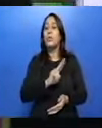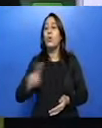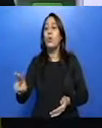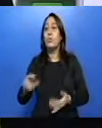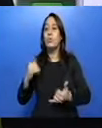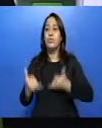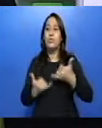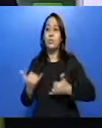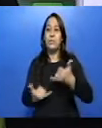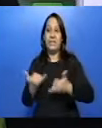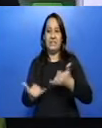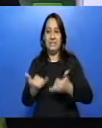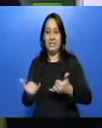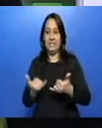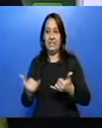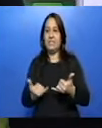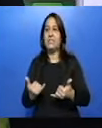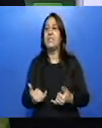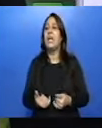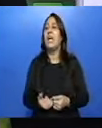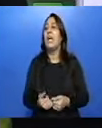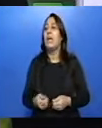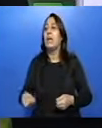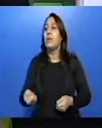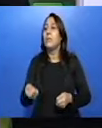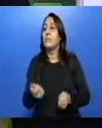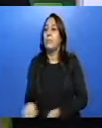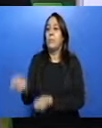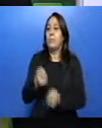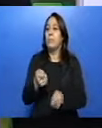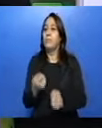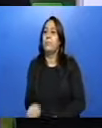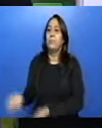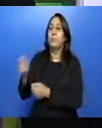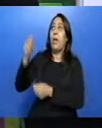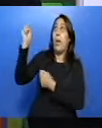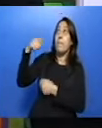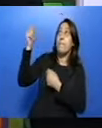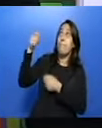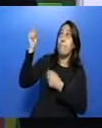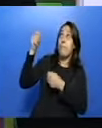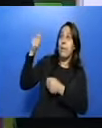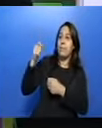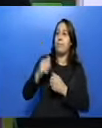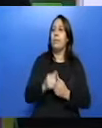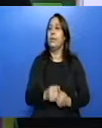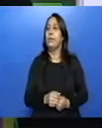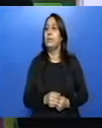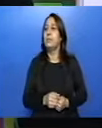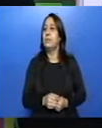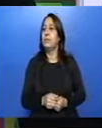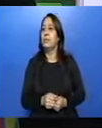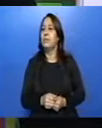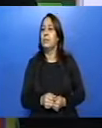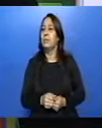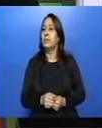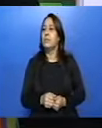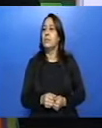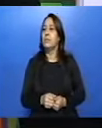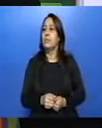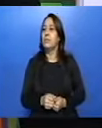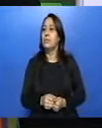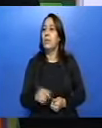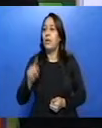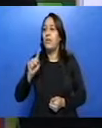ó. Corda, tracinho. Pipa, tracinho. E aí vocês vão colocando no lugar do tracinho, ó,